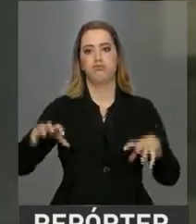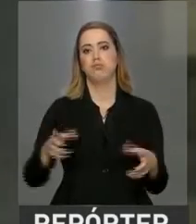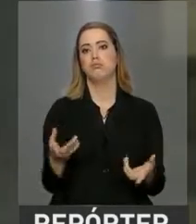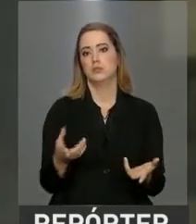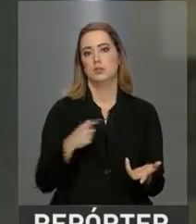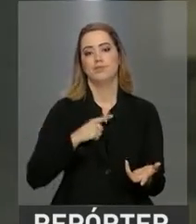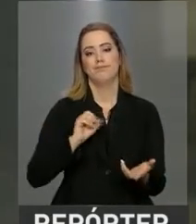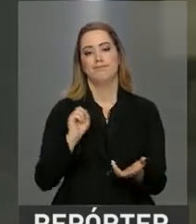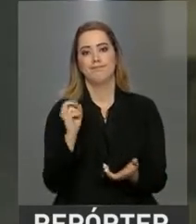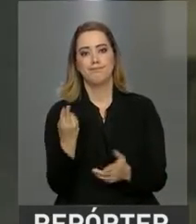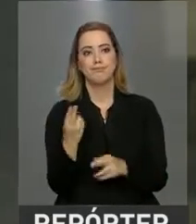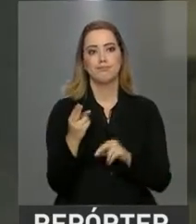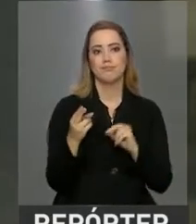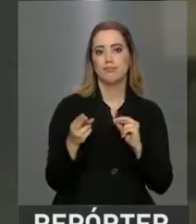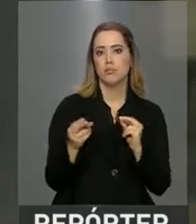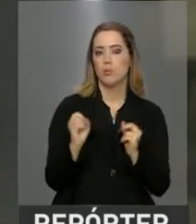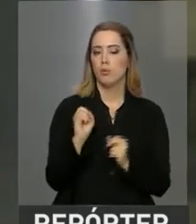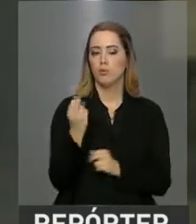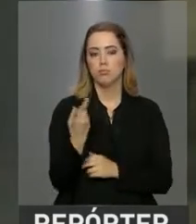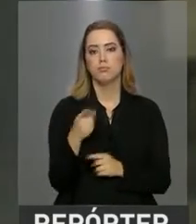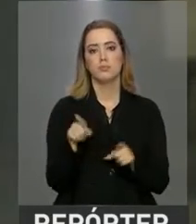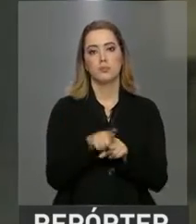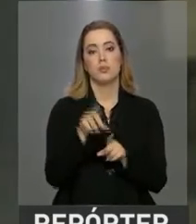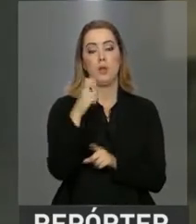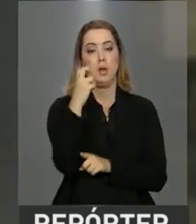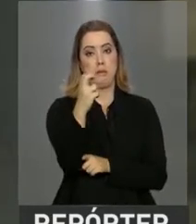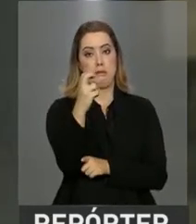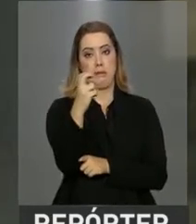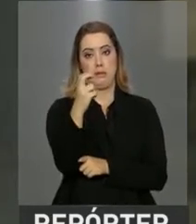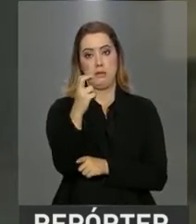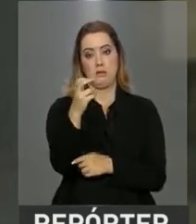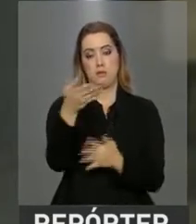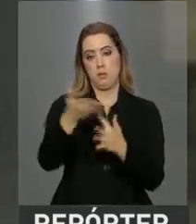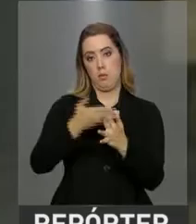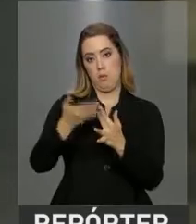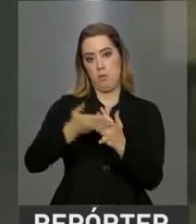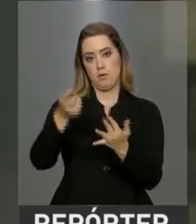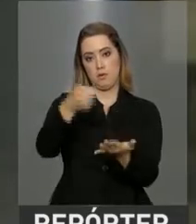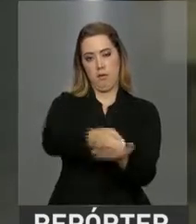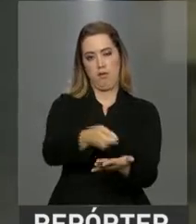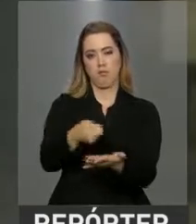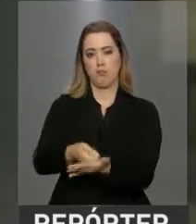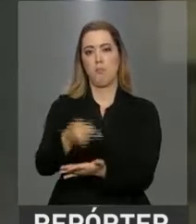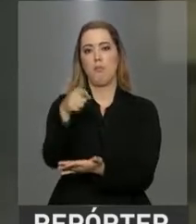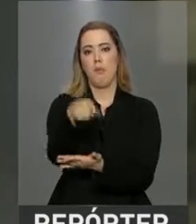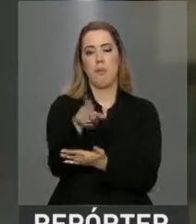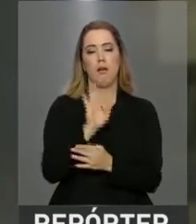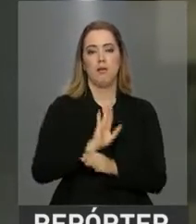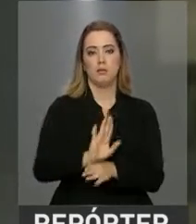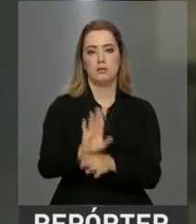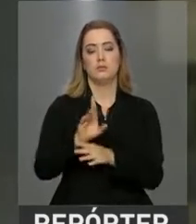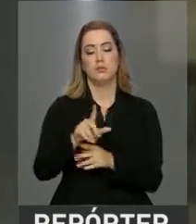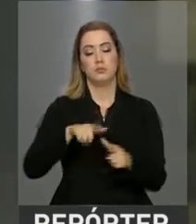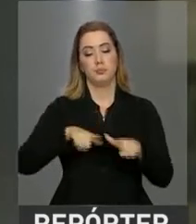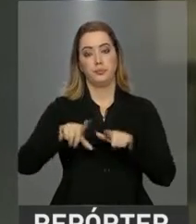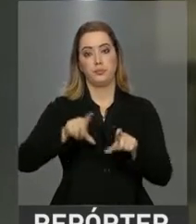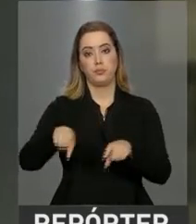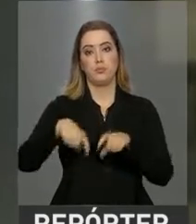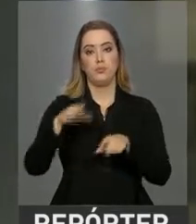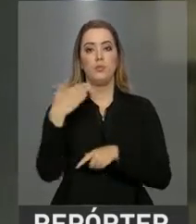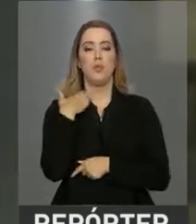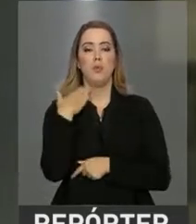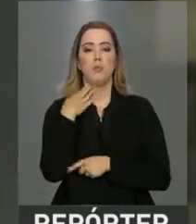garantia safra é pago em cinco parcelas mensais por meio de cartões eletrônicos disponibilizados pela caixa